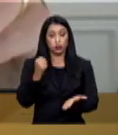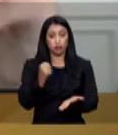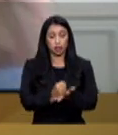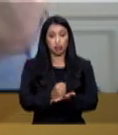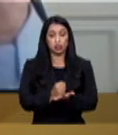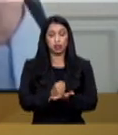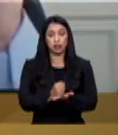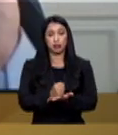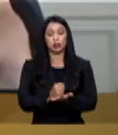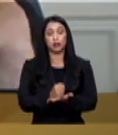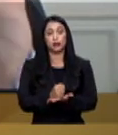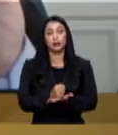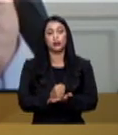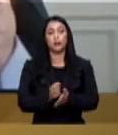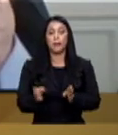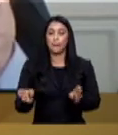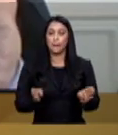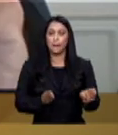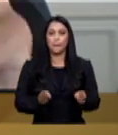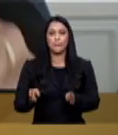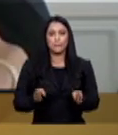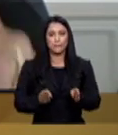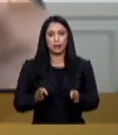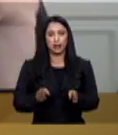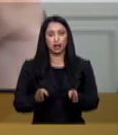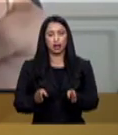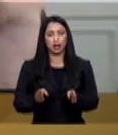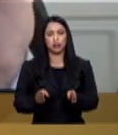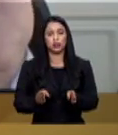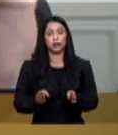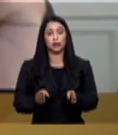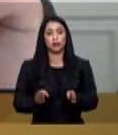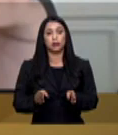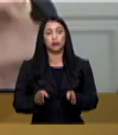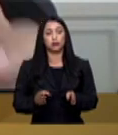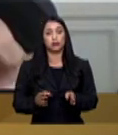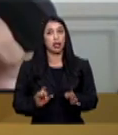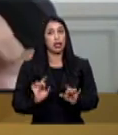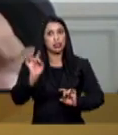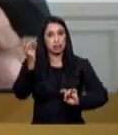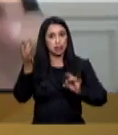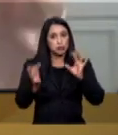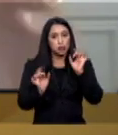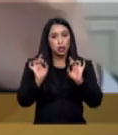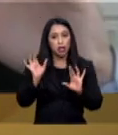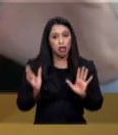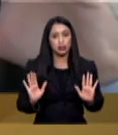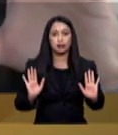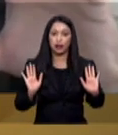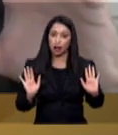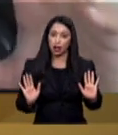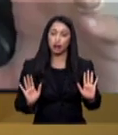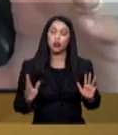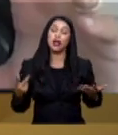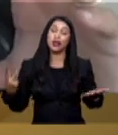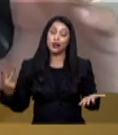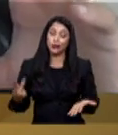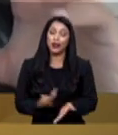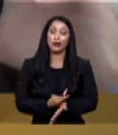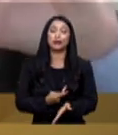contratações por prazo determinado, contratações excepcionais. É uma